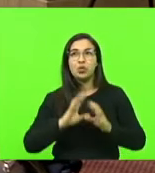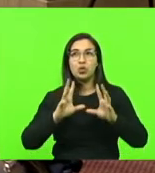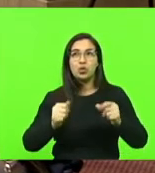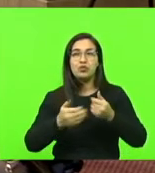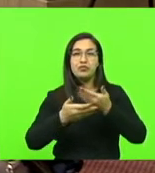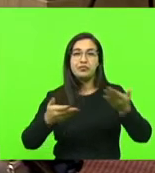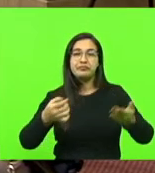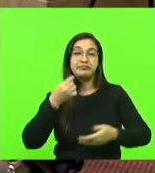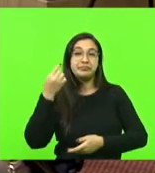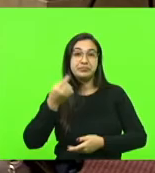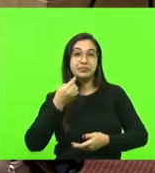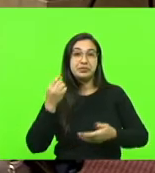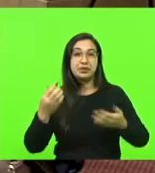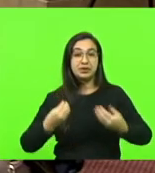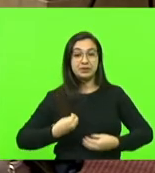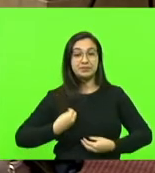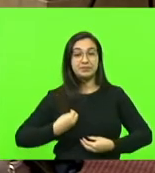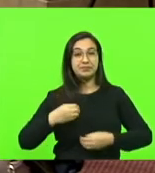amigos,